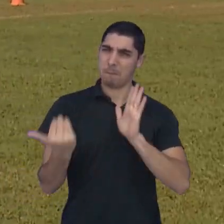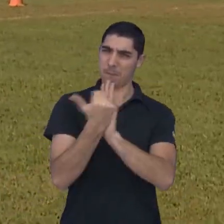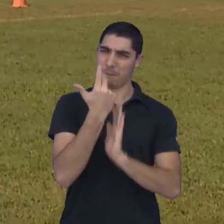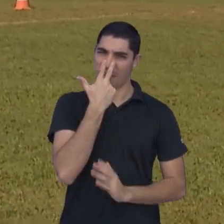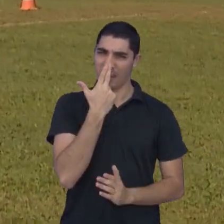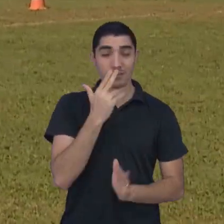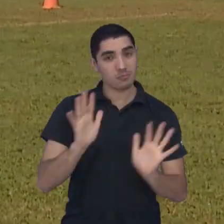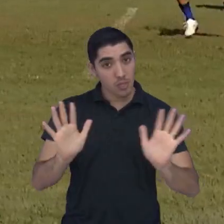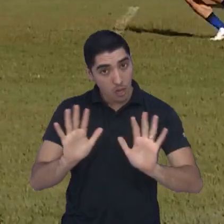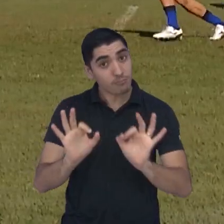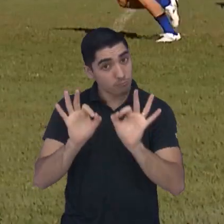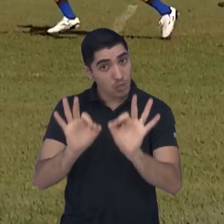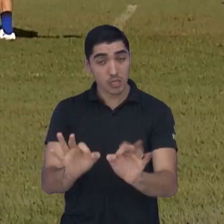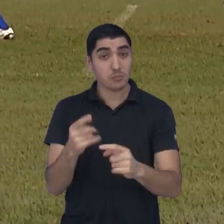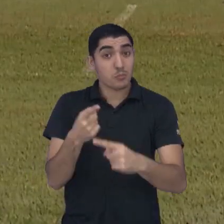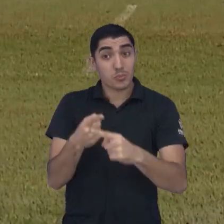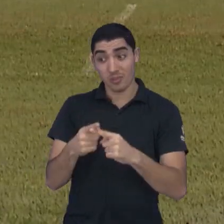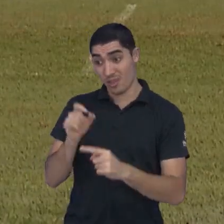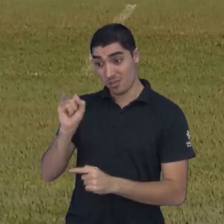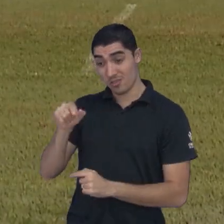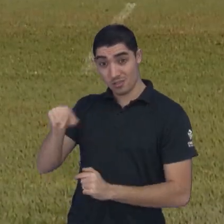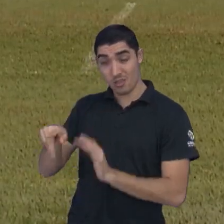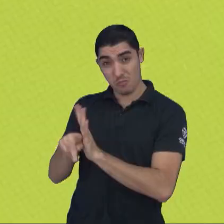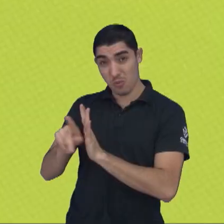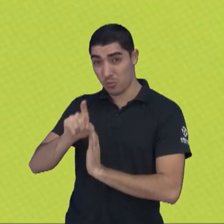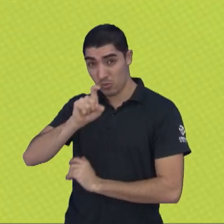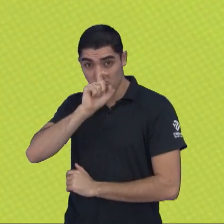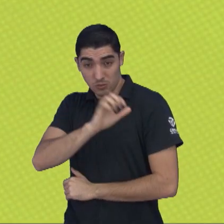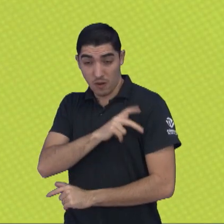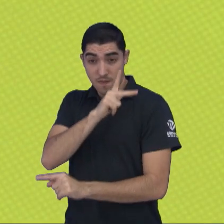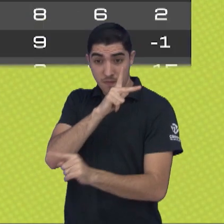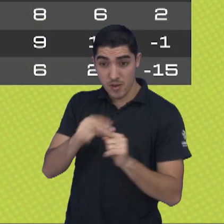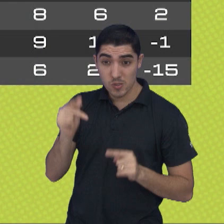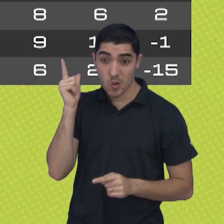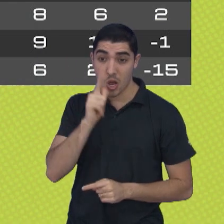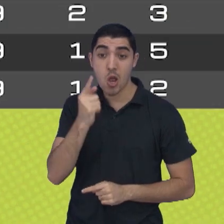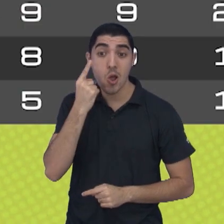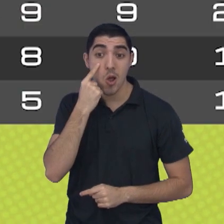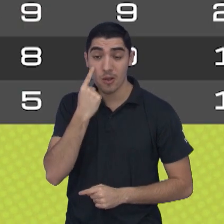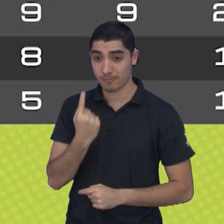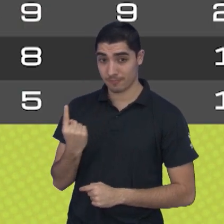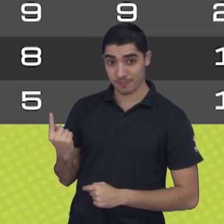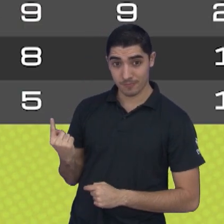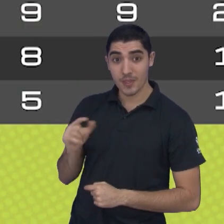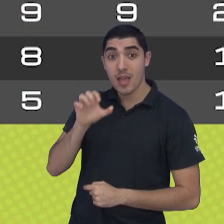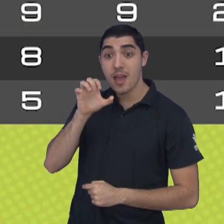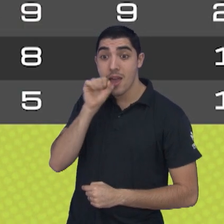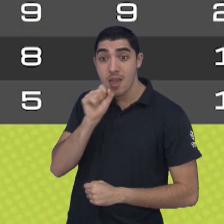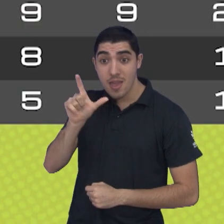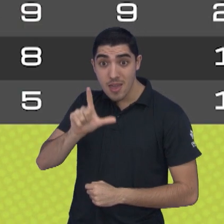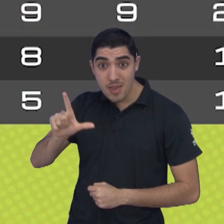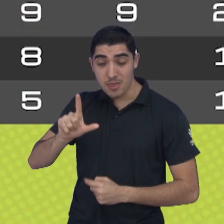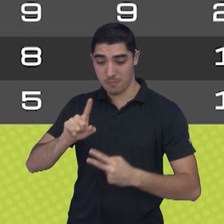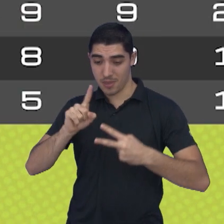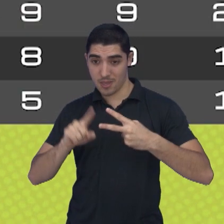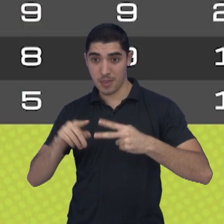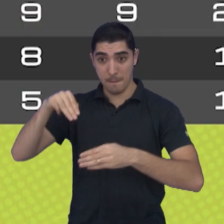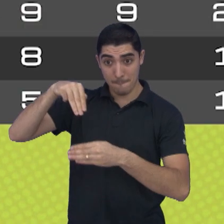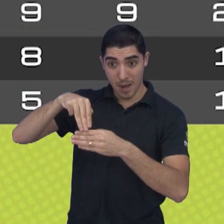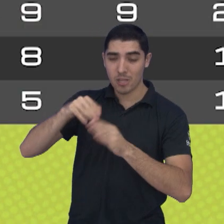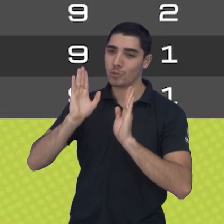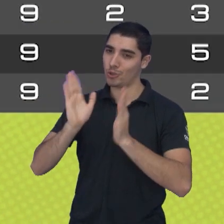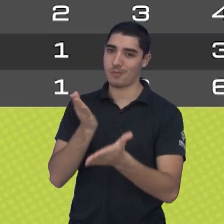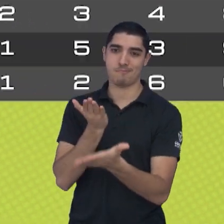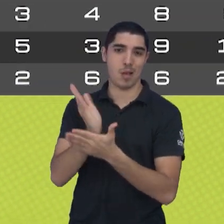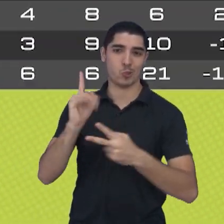encerrar a fase de grupos e 15 pontos em disputa, Inter de Limeira e Maringá já carimbaram passaporte para o